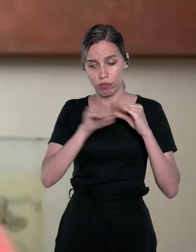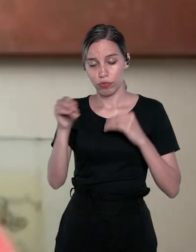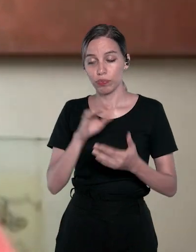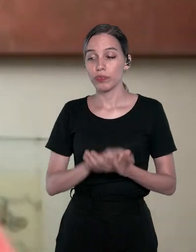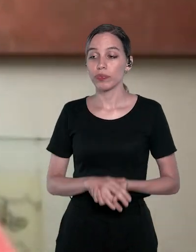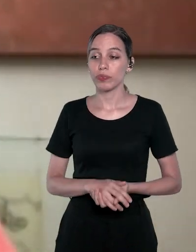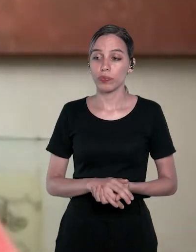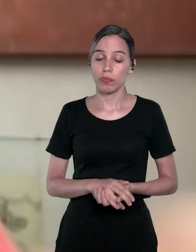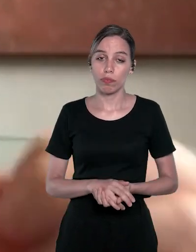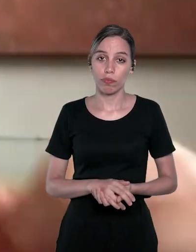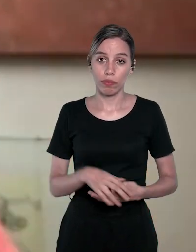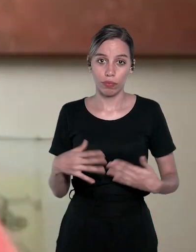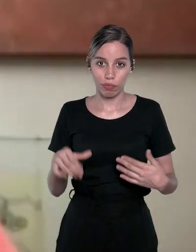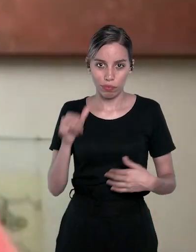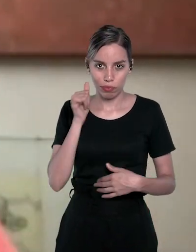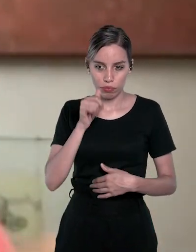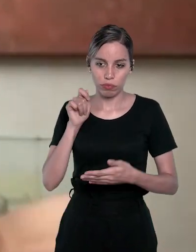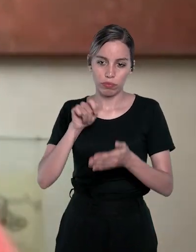o projeto